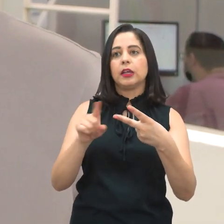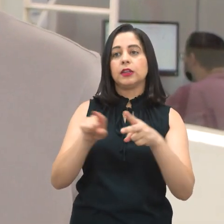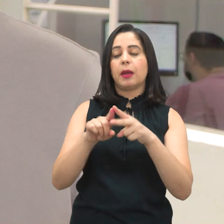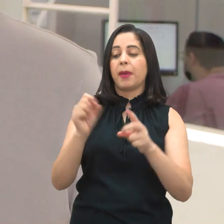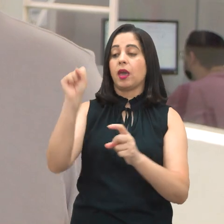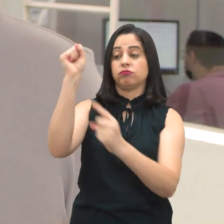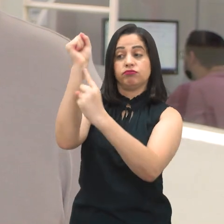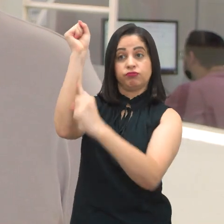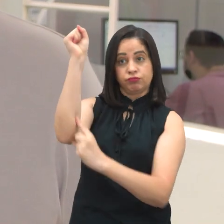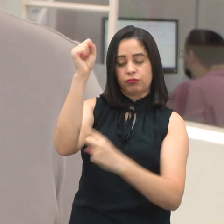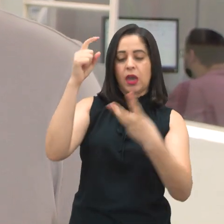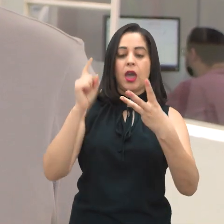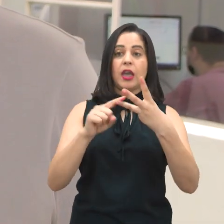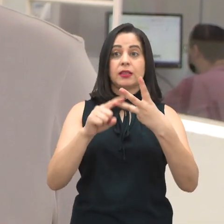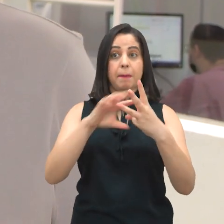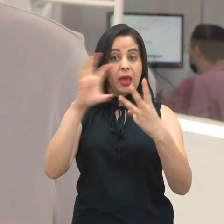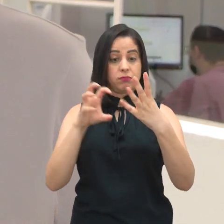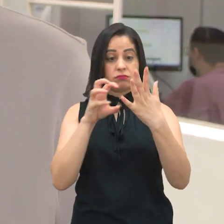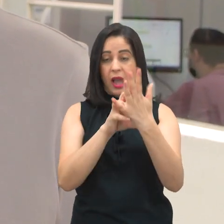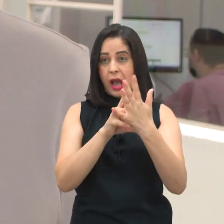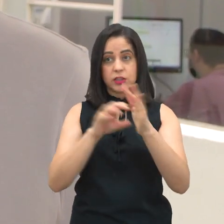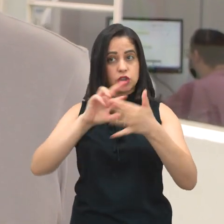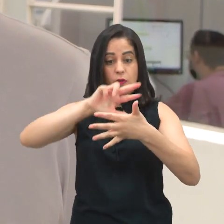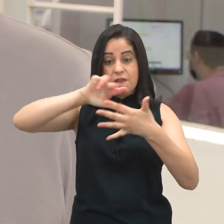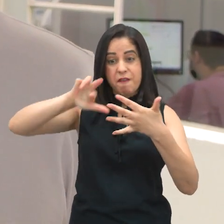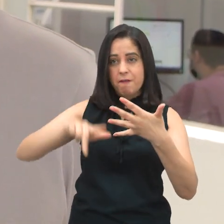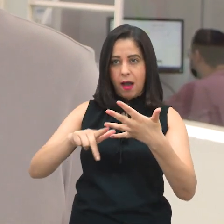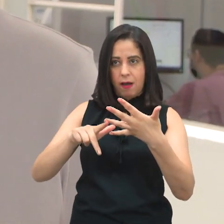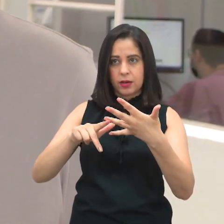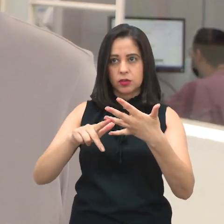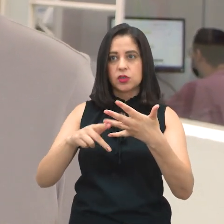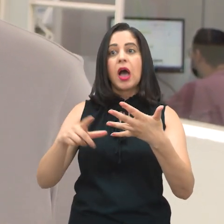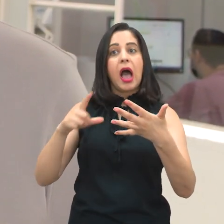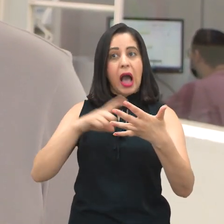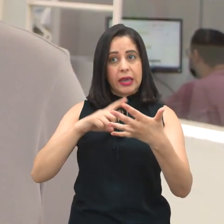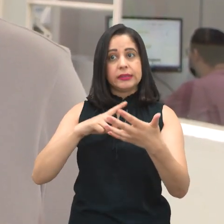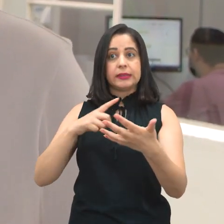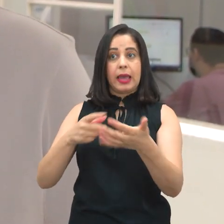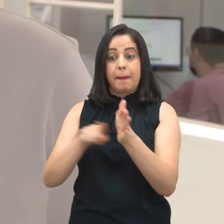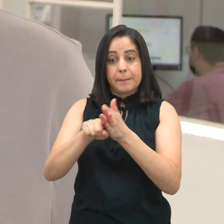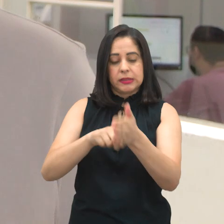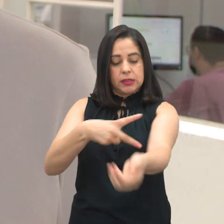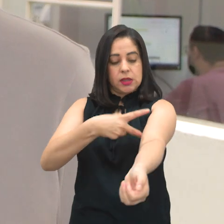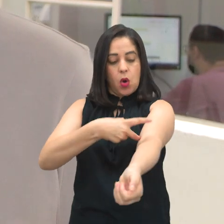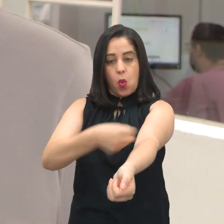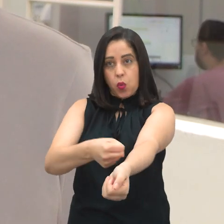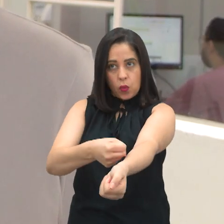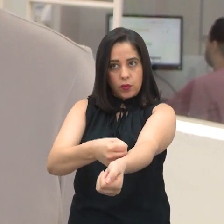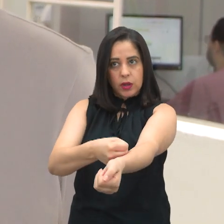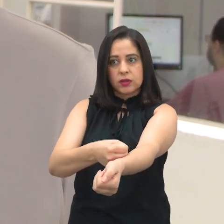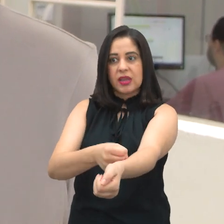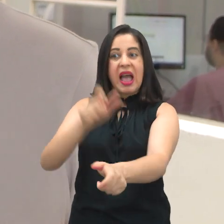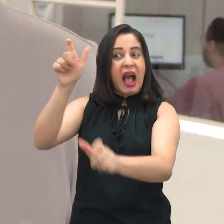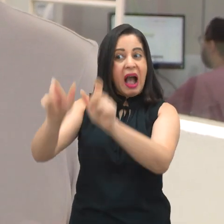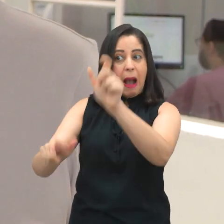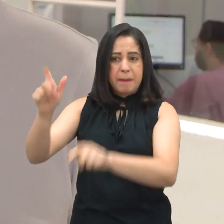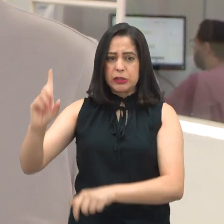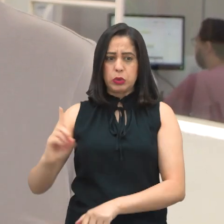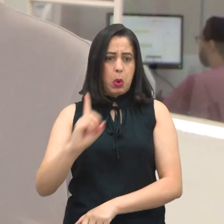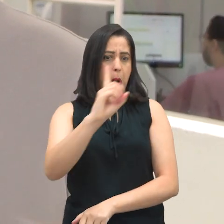Esse exame é feito na própria rede, a gente recebe testes todos os meses, não tem falta.